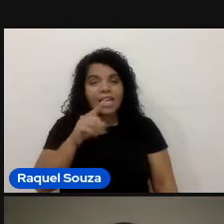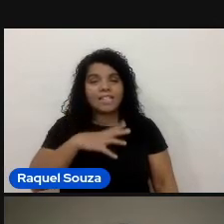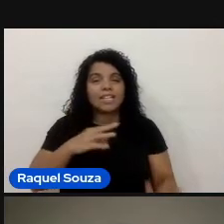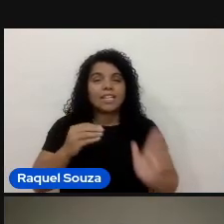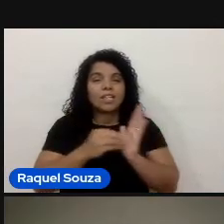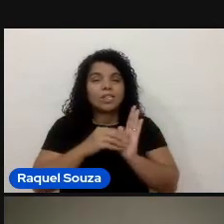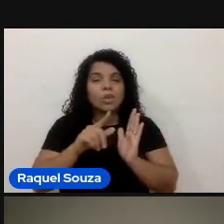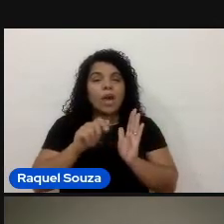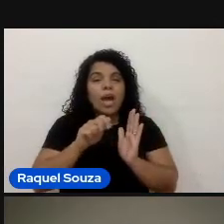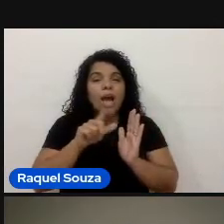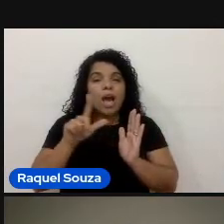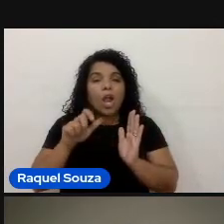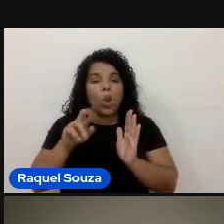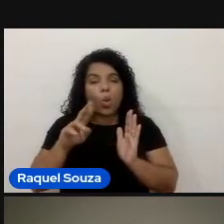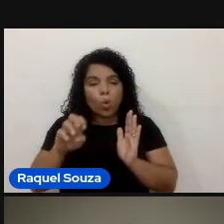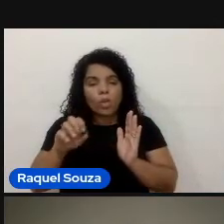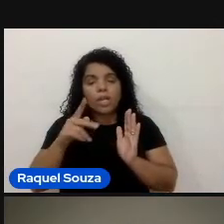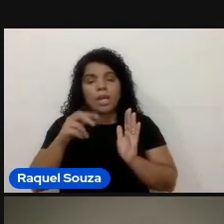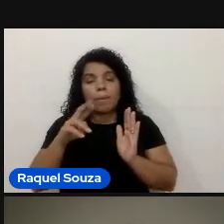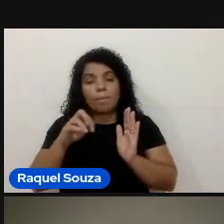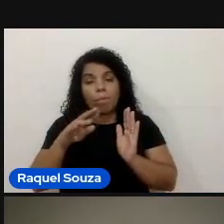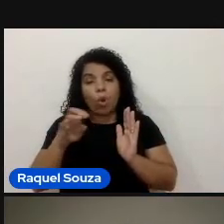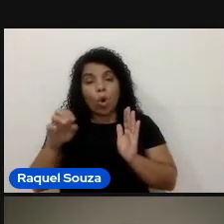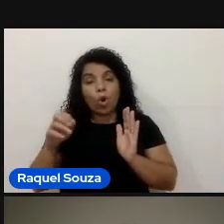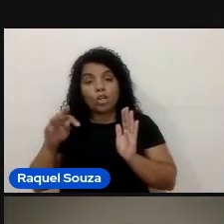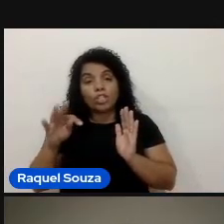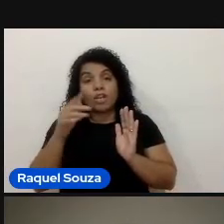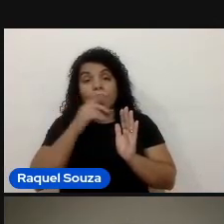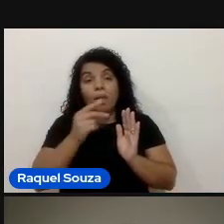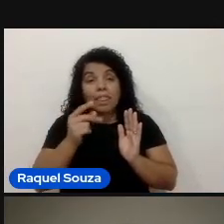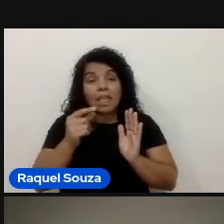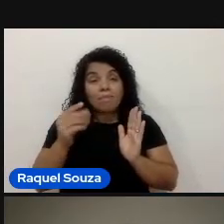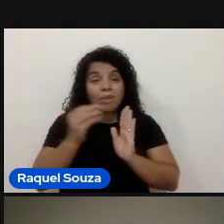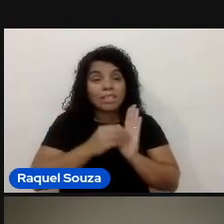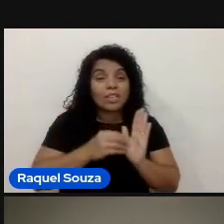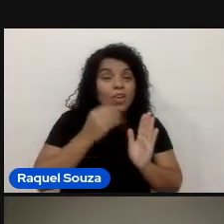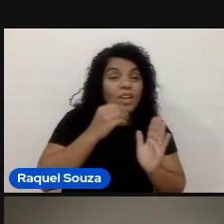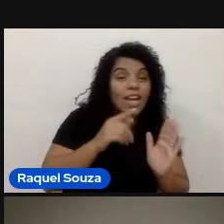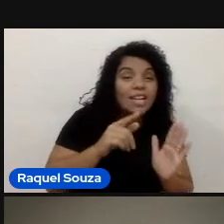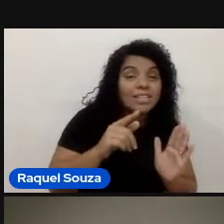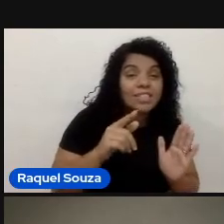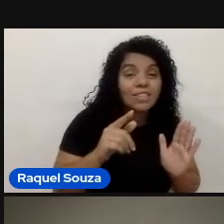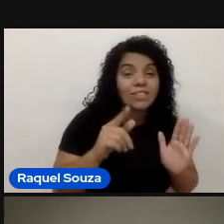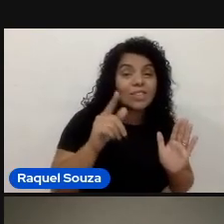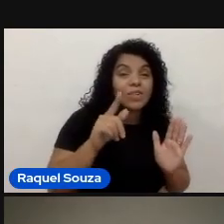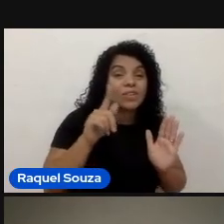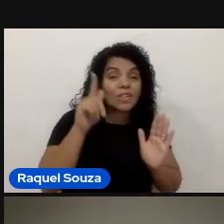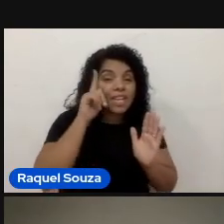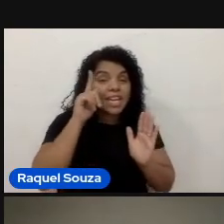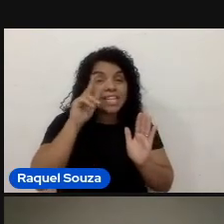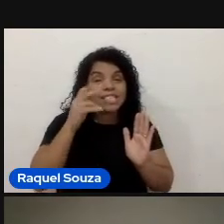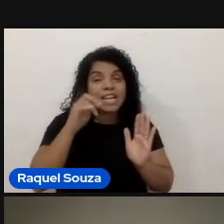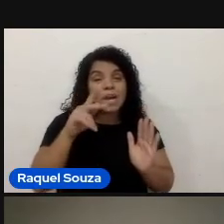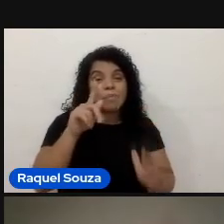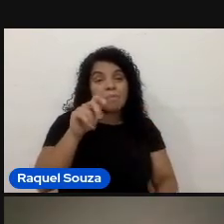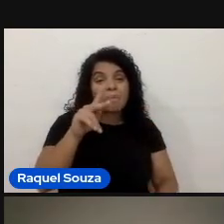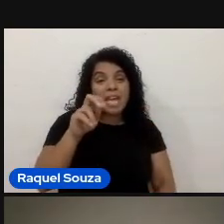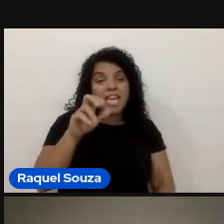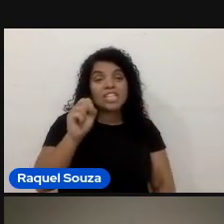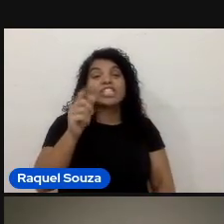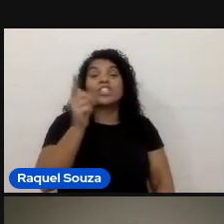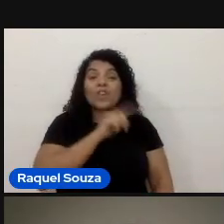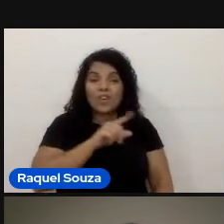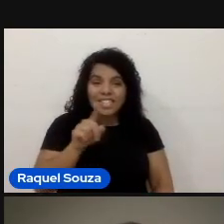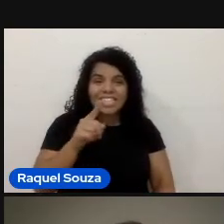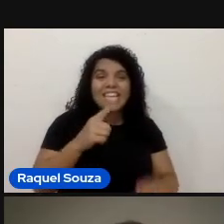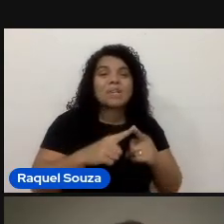Reports. Fiquei um tempão com ele tentando colocar isso no GitHub Pages, consegui esses dias aí, porque o GitHub